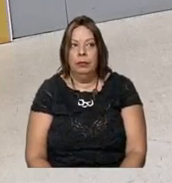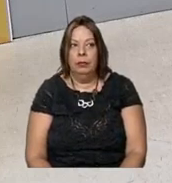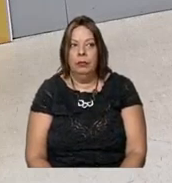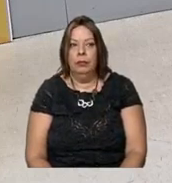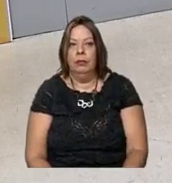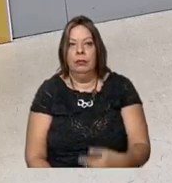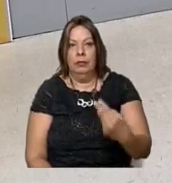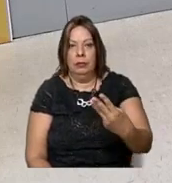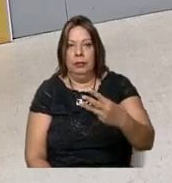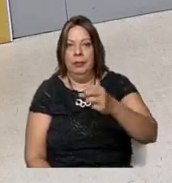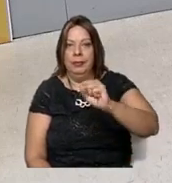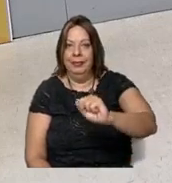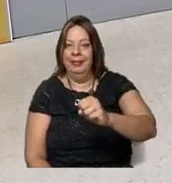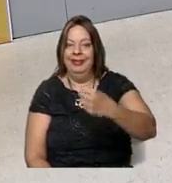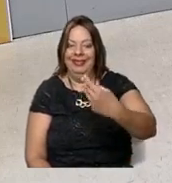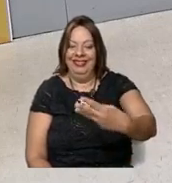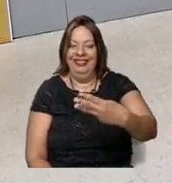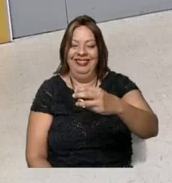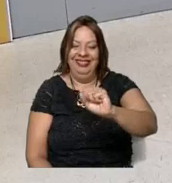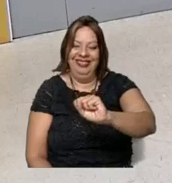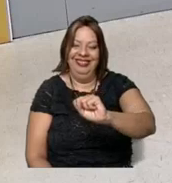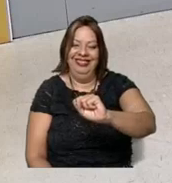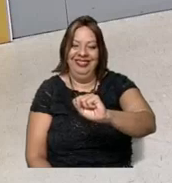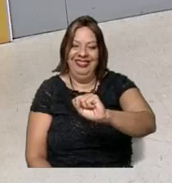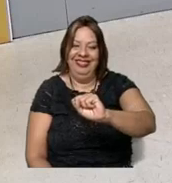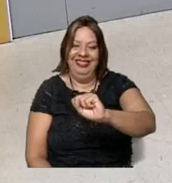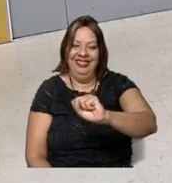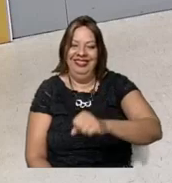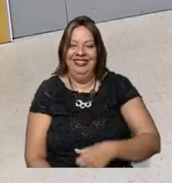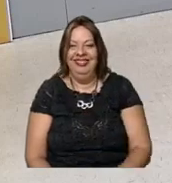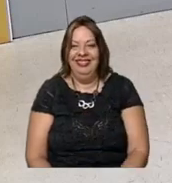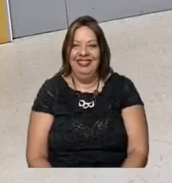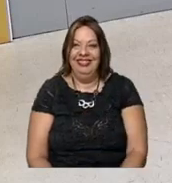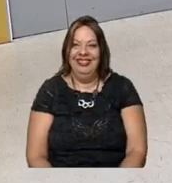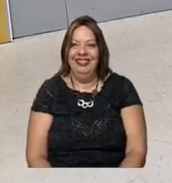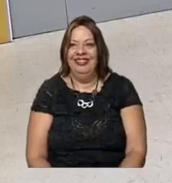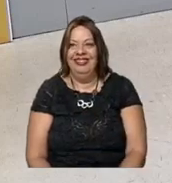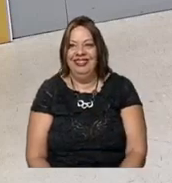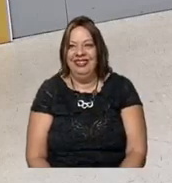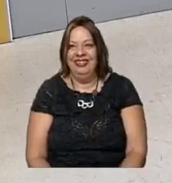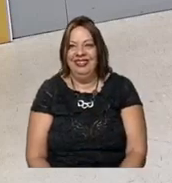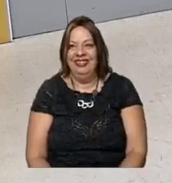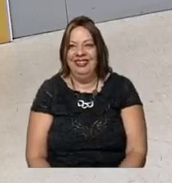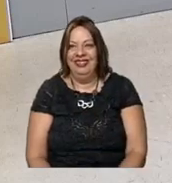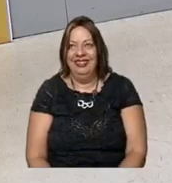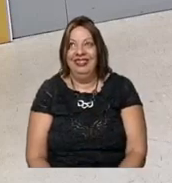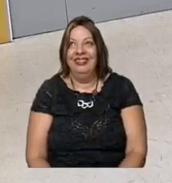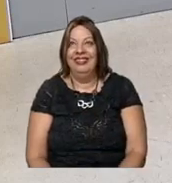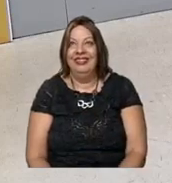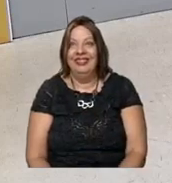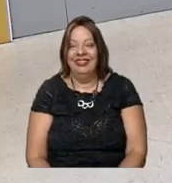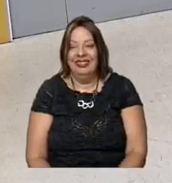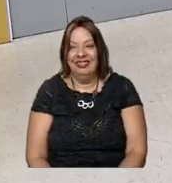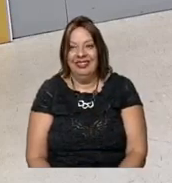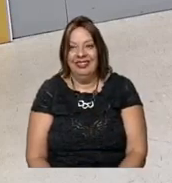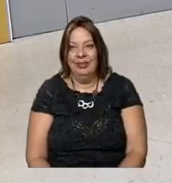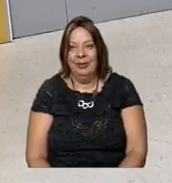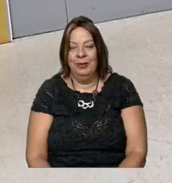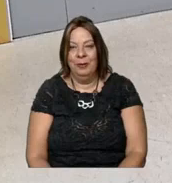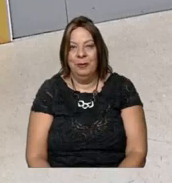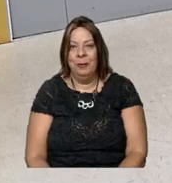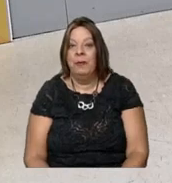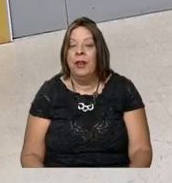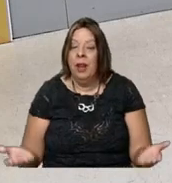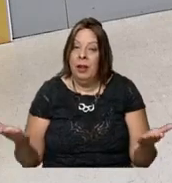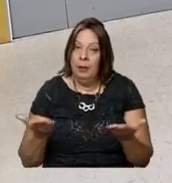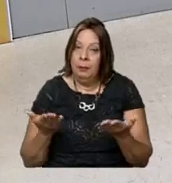agora 38, 38, é a família sergipana reunida, marcando o Caju Cap. Marcou